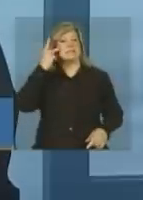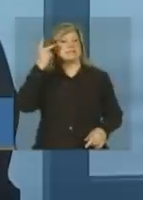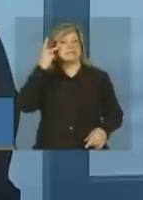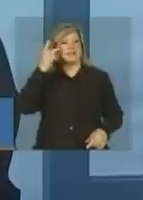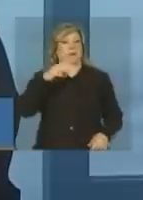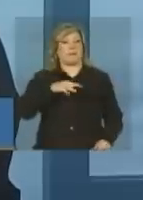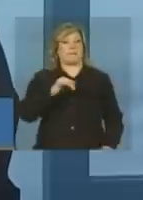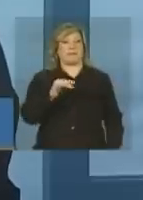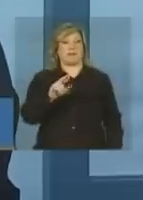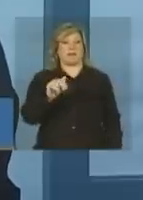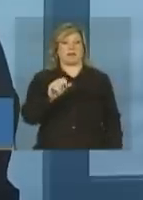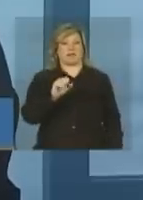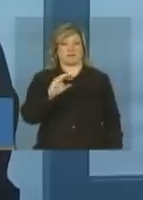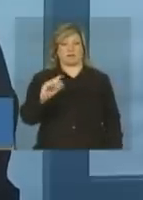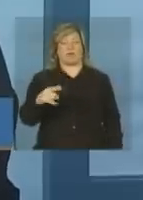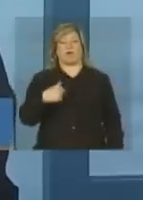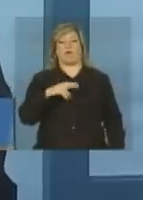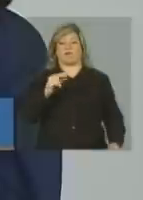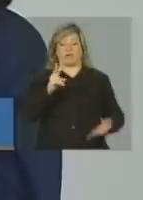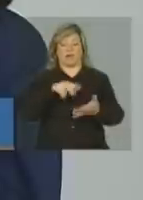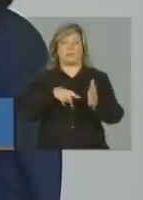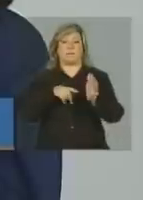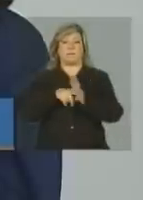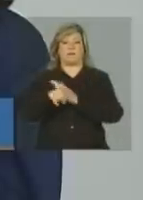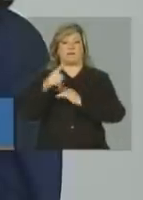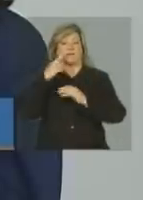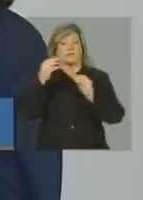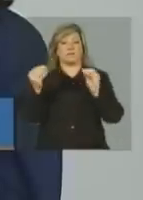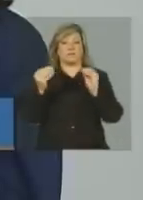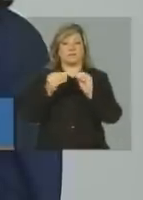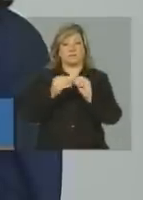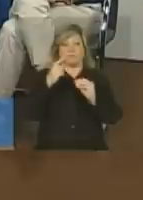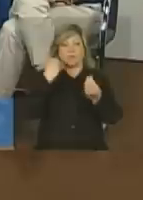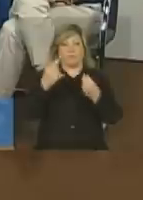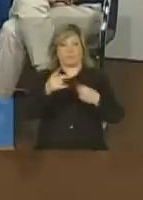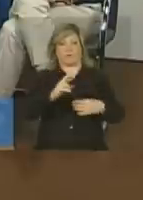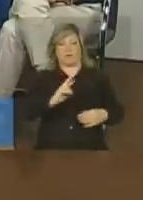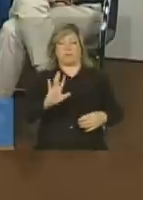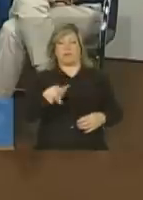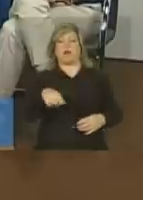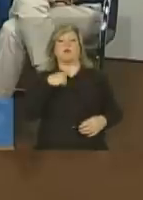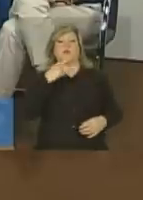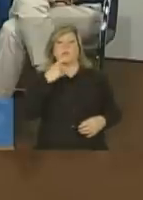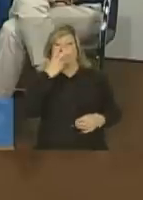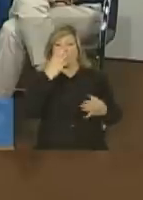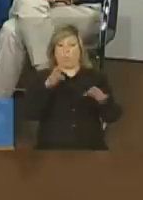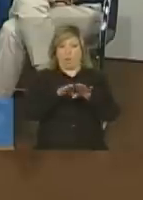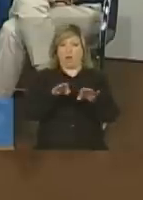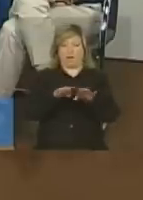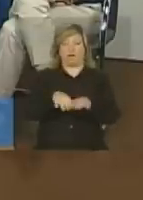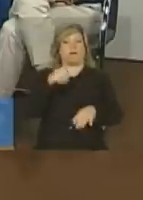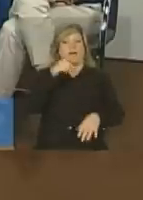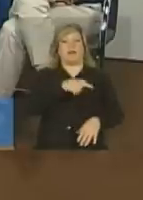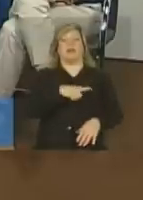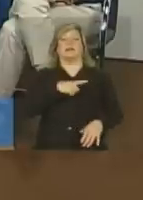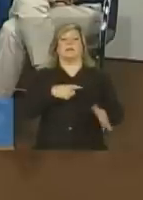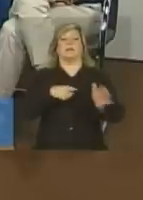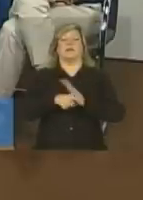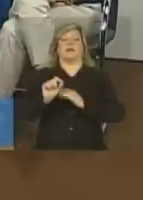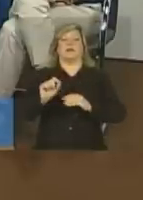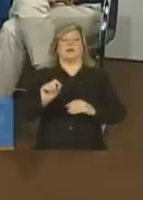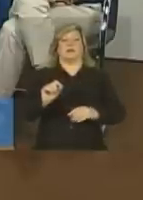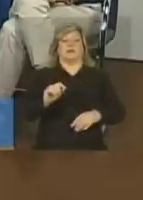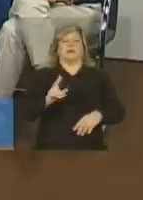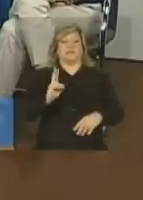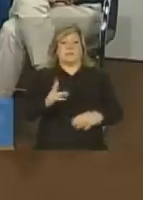Paulo. Eu só vou ler a pergunta dela para ver se há algum complemento que você deve fazer em relação a isso, mas a dúvida é praticamente a mesma. Ela diz que durante